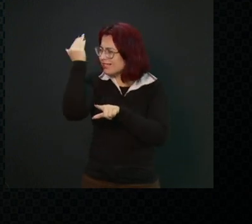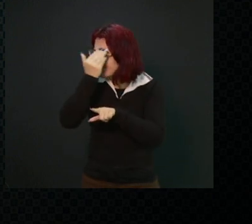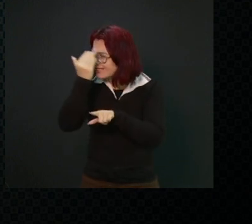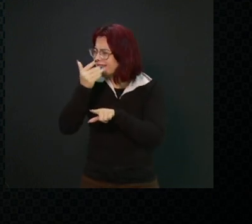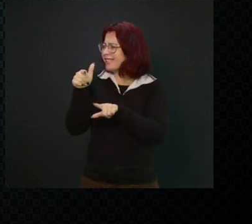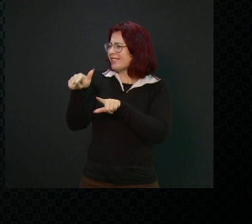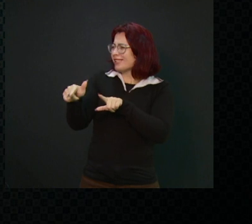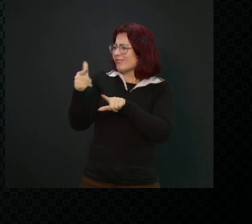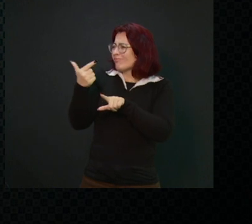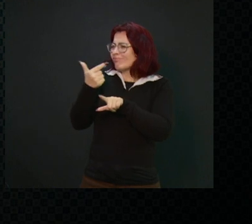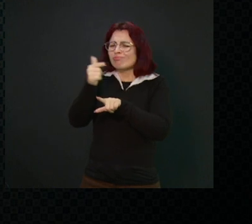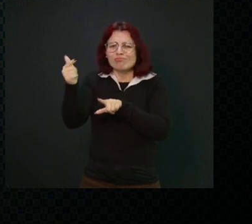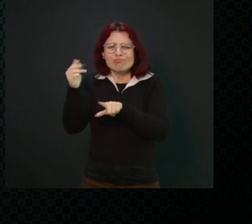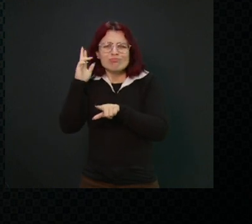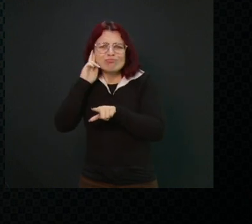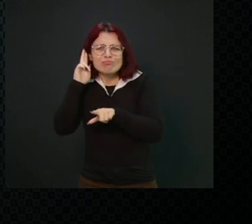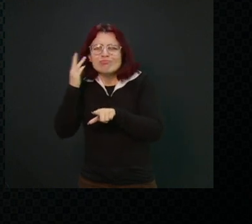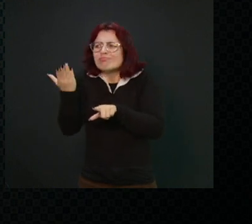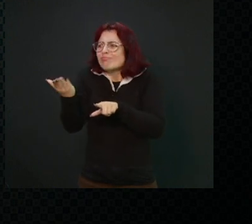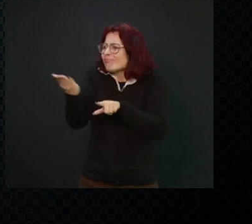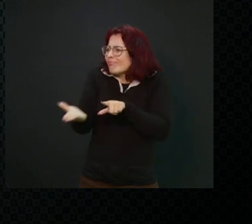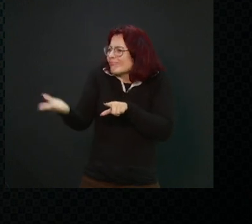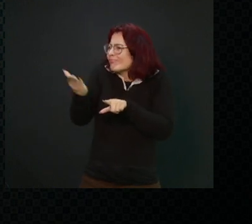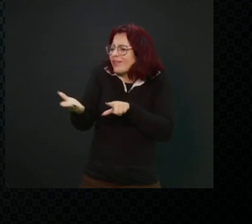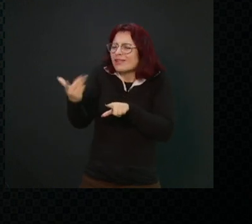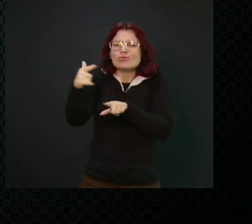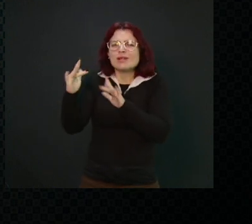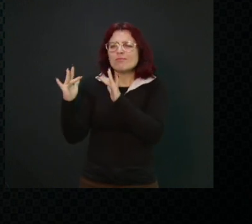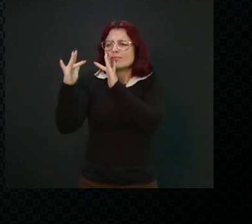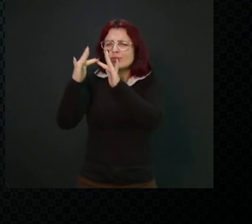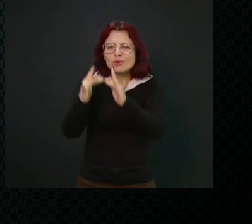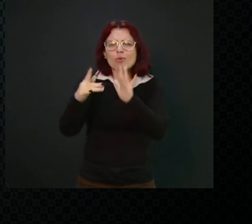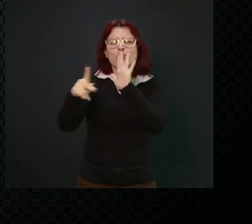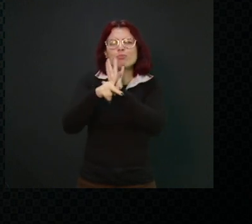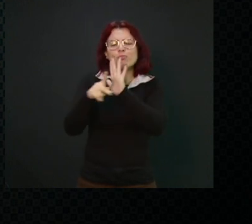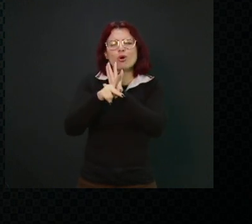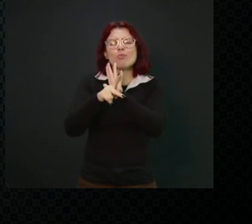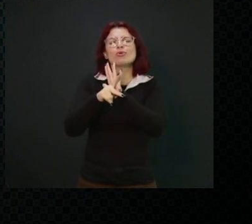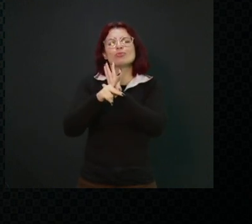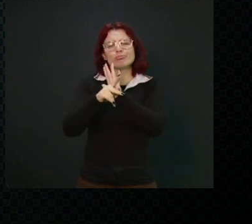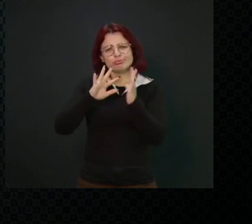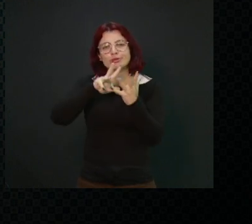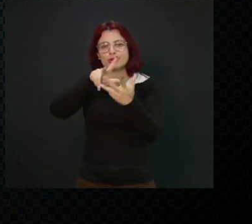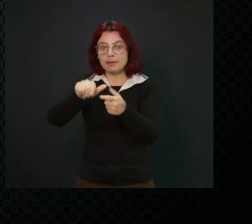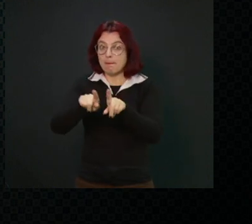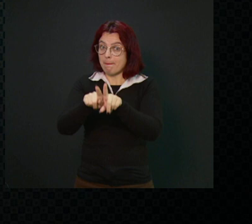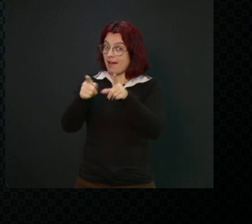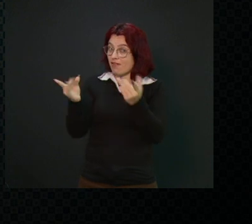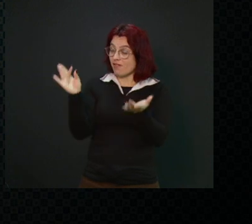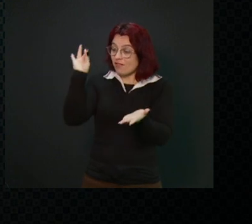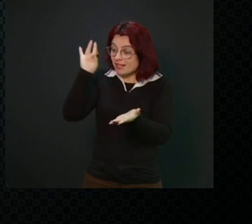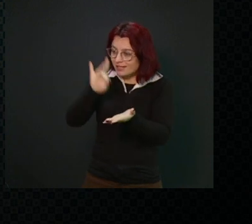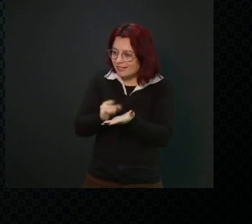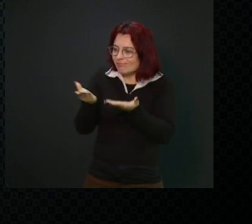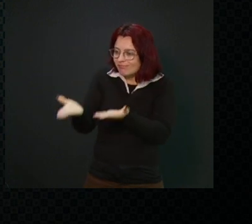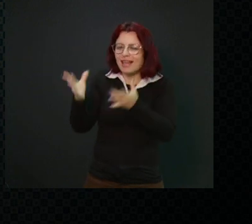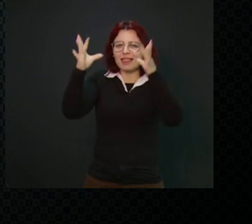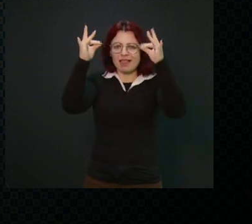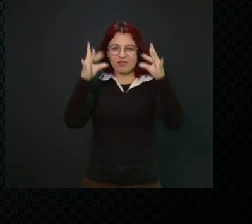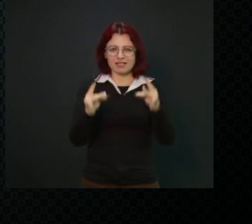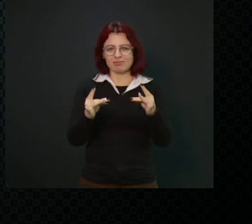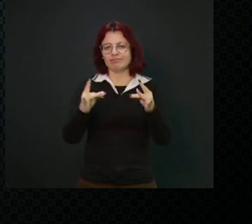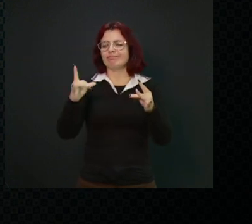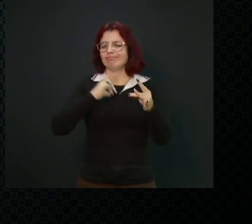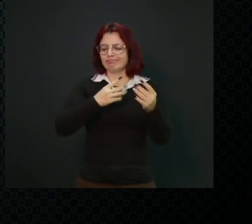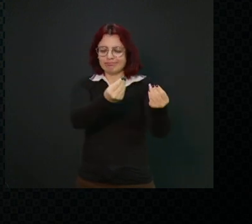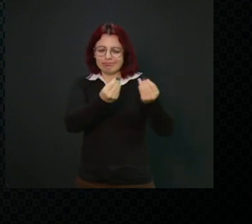audição, uma pessoa que está sem conexão nenhuma com o mundo. E, na verdade, essa definição ela deixou